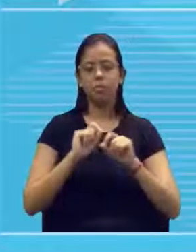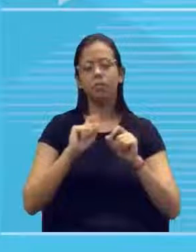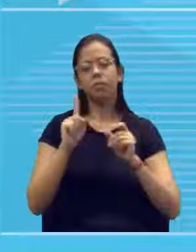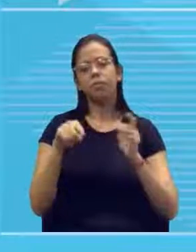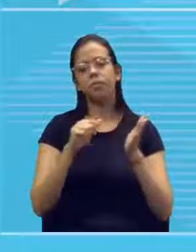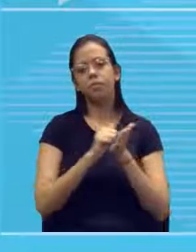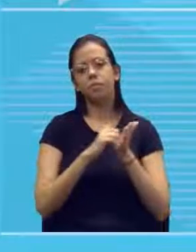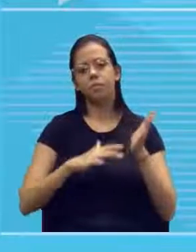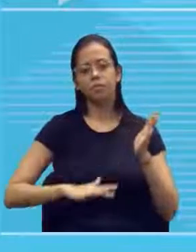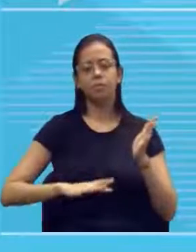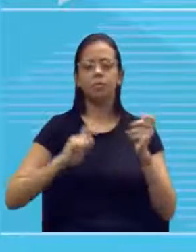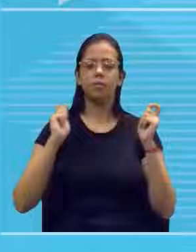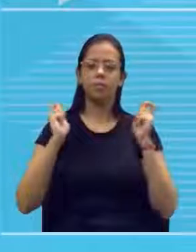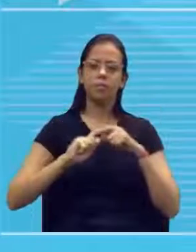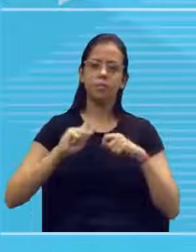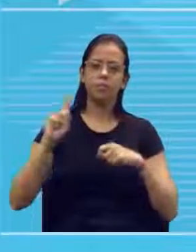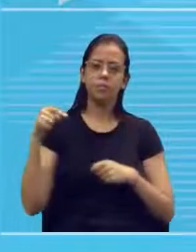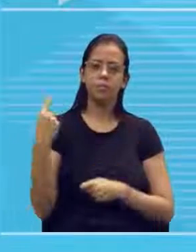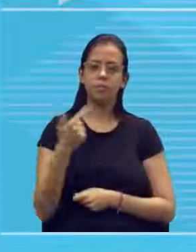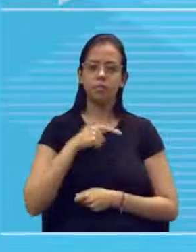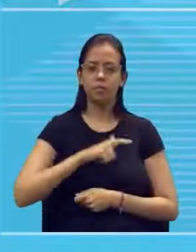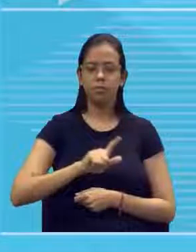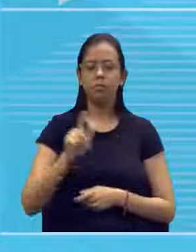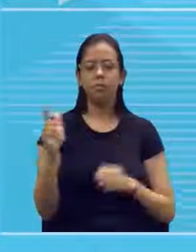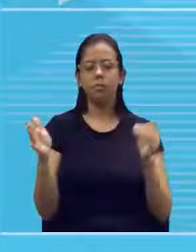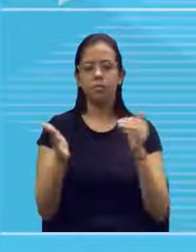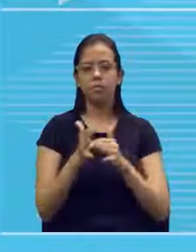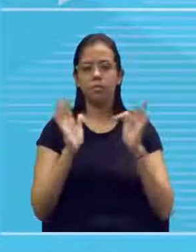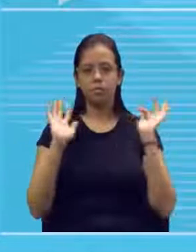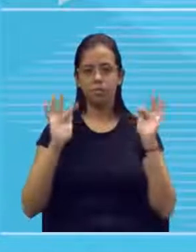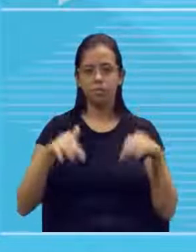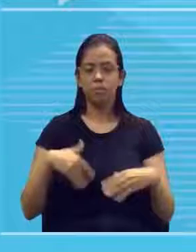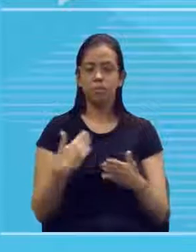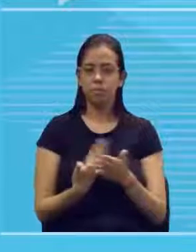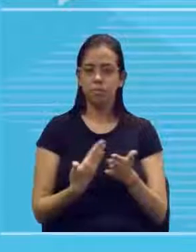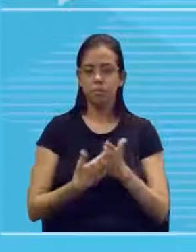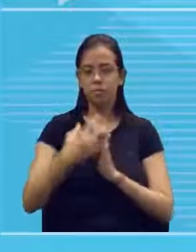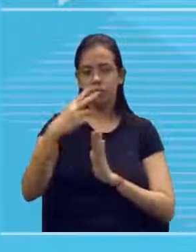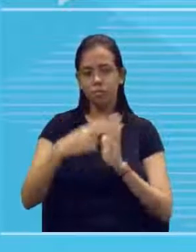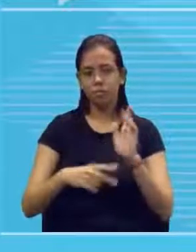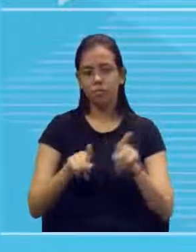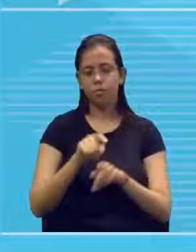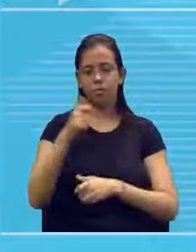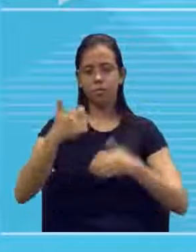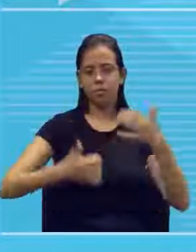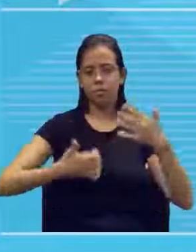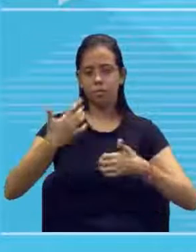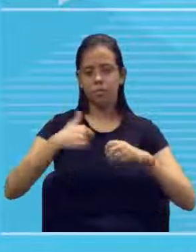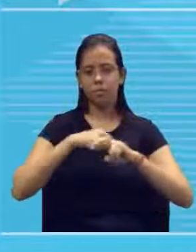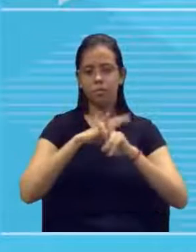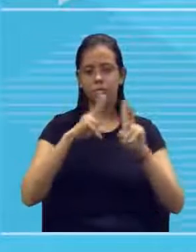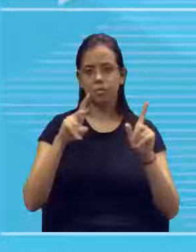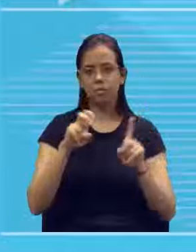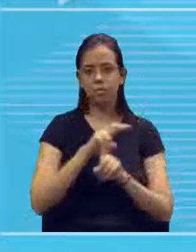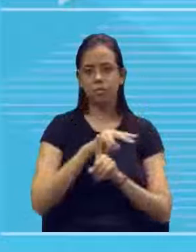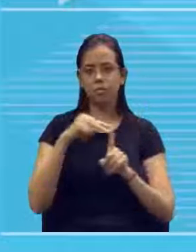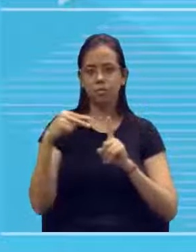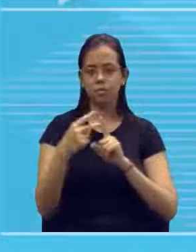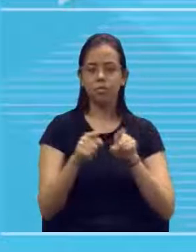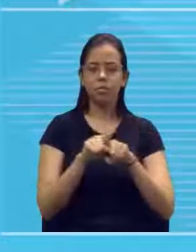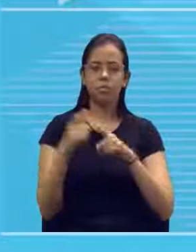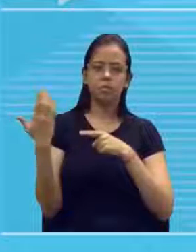atividade para a gente poder seguir para finalizar aula com a leitura e os comentários né das cosmovisões